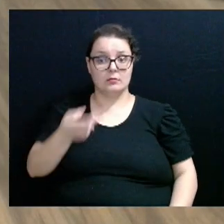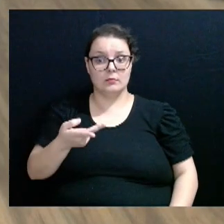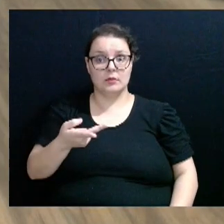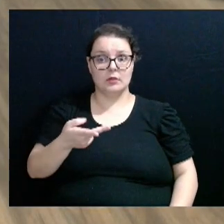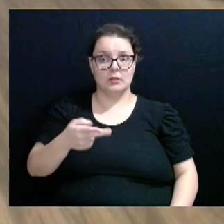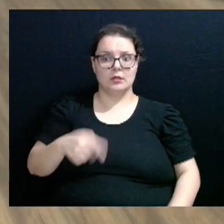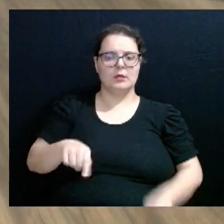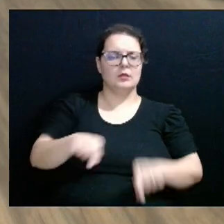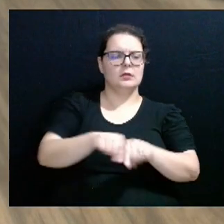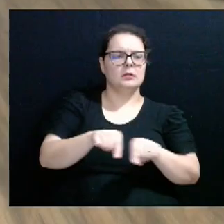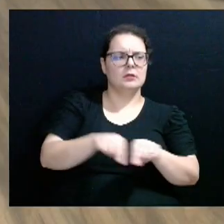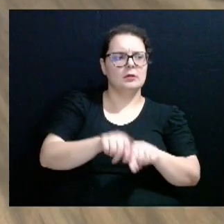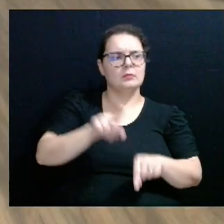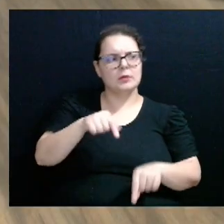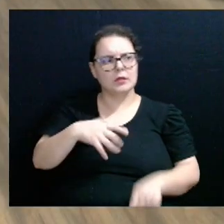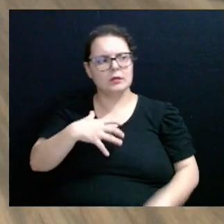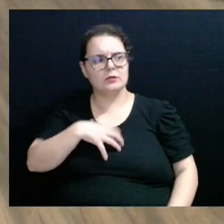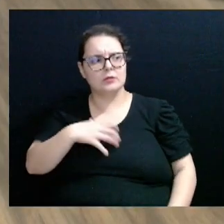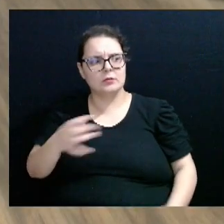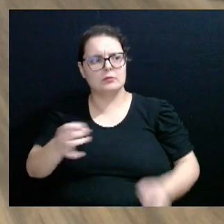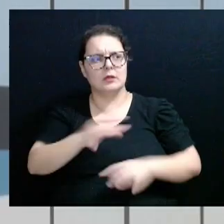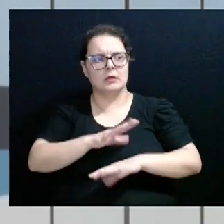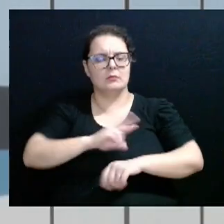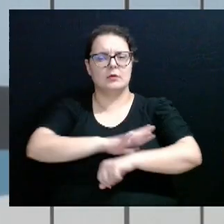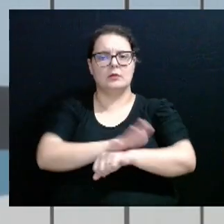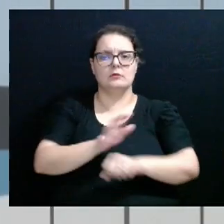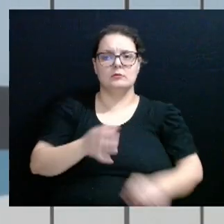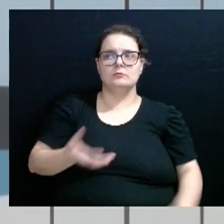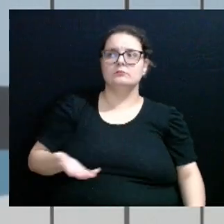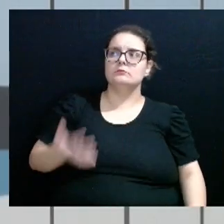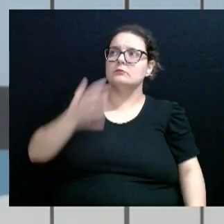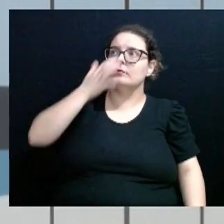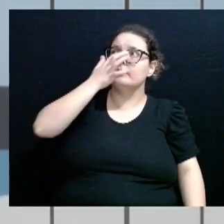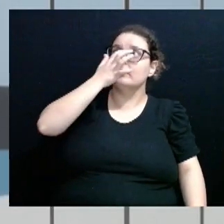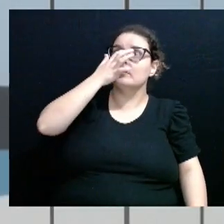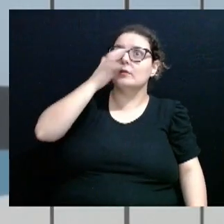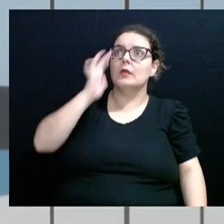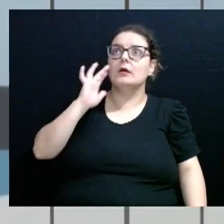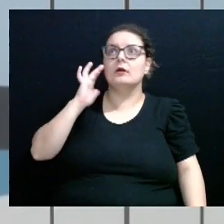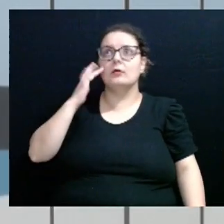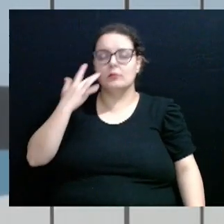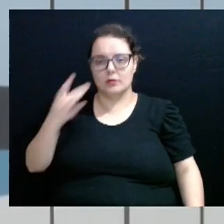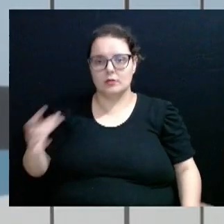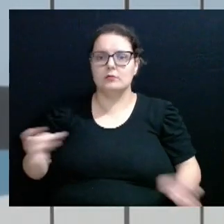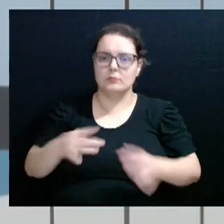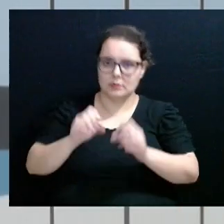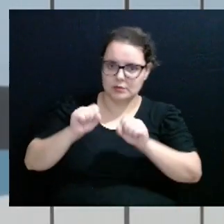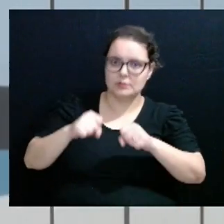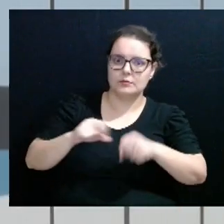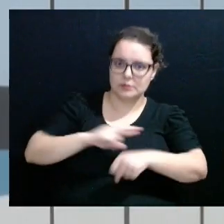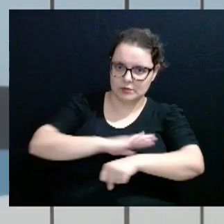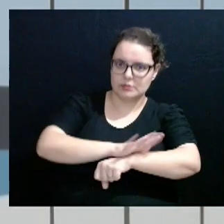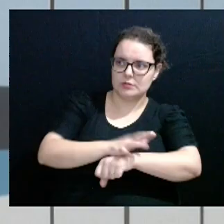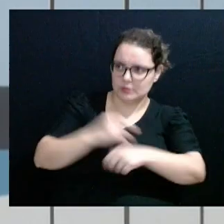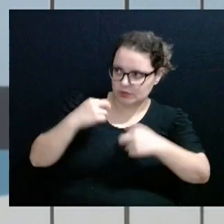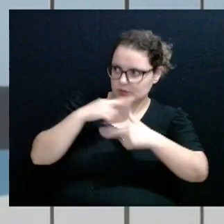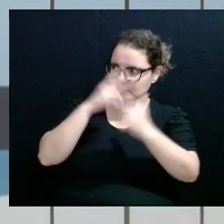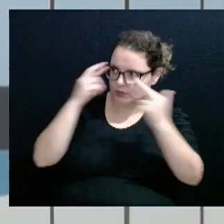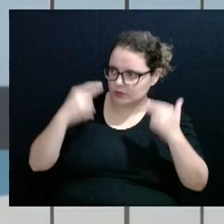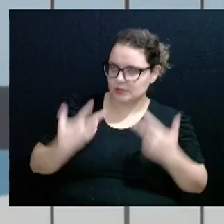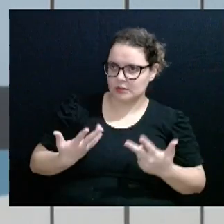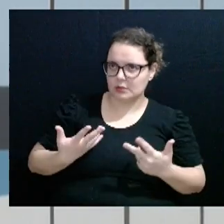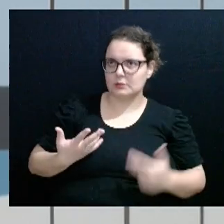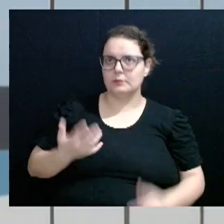forma de combate? Eu acho que é uma forma de combate ao racismo. Eu acho que fica